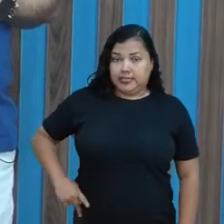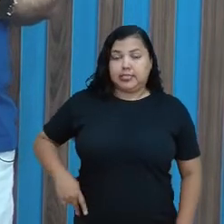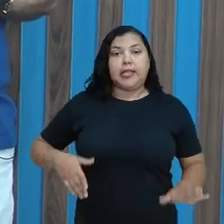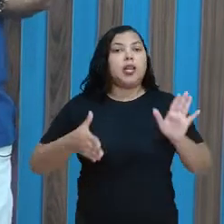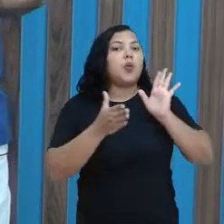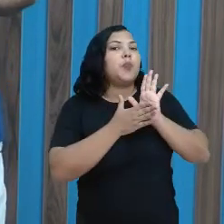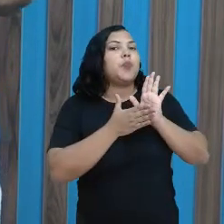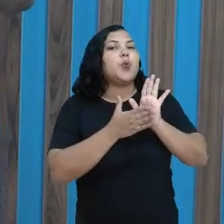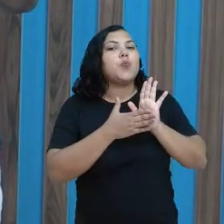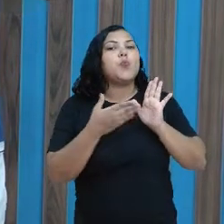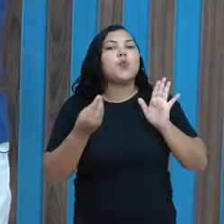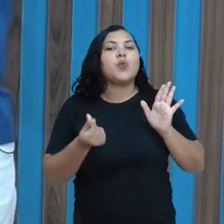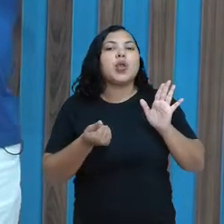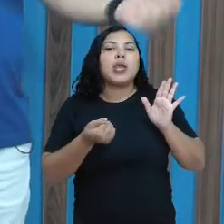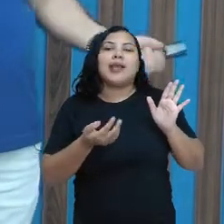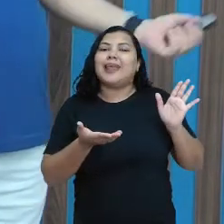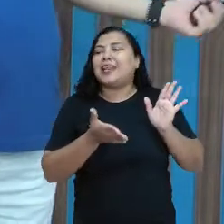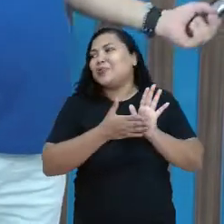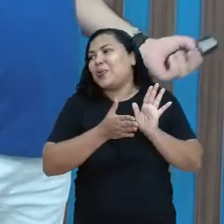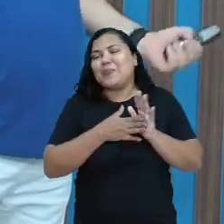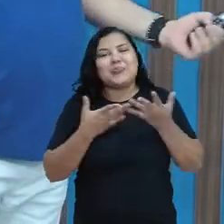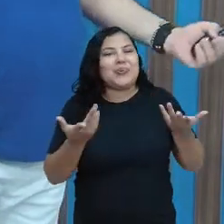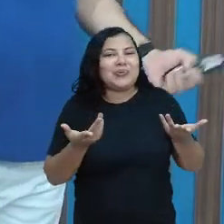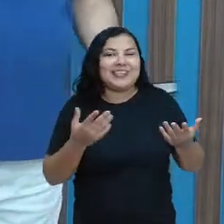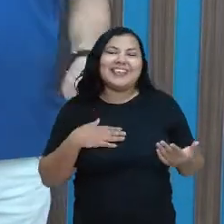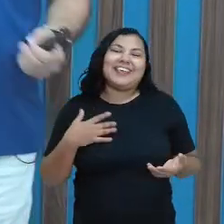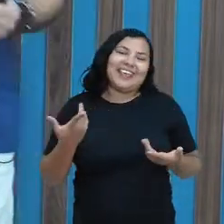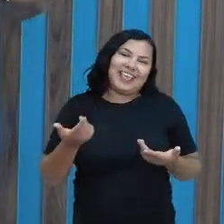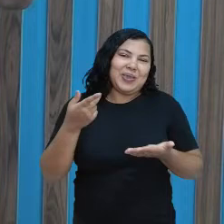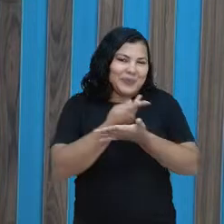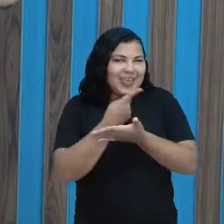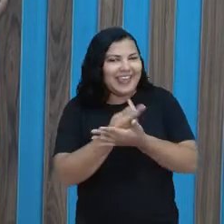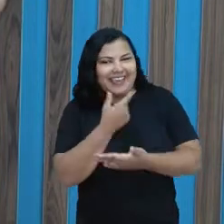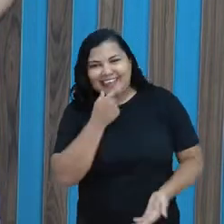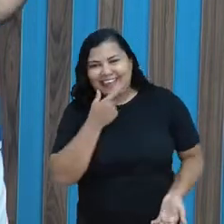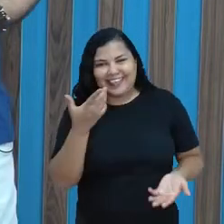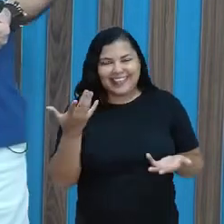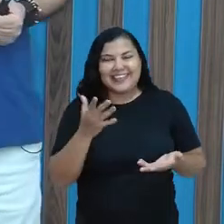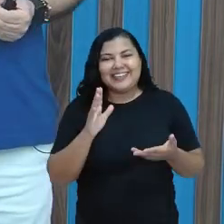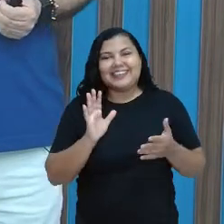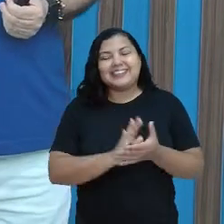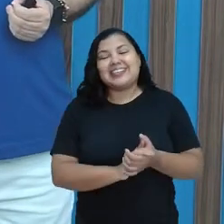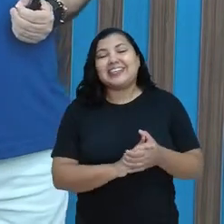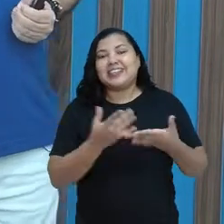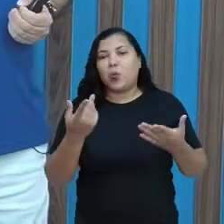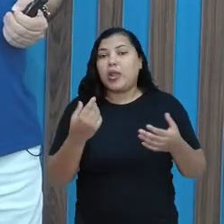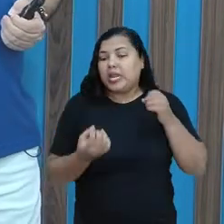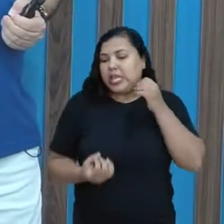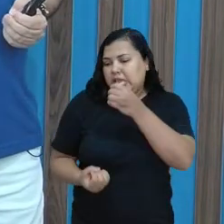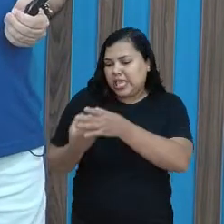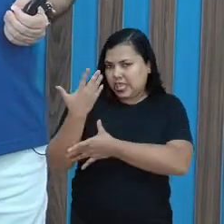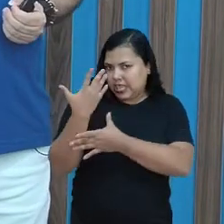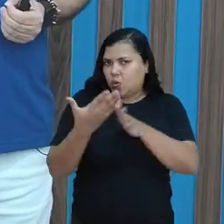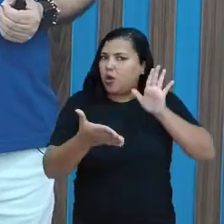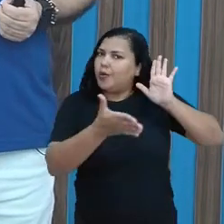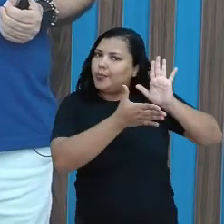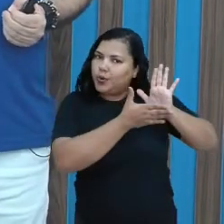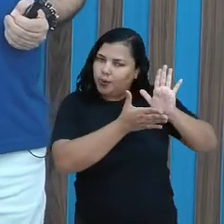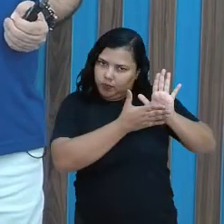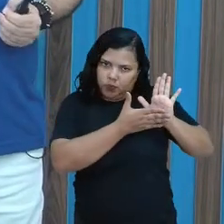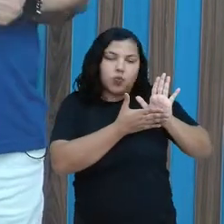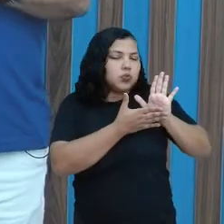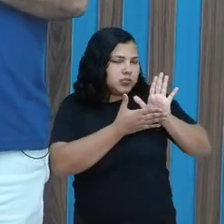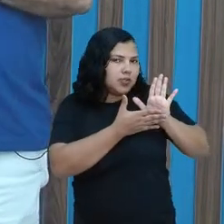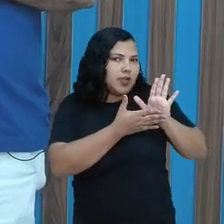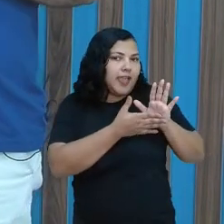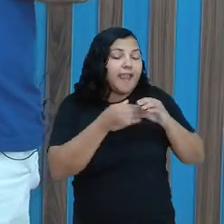né, uma proposta, vai ver que é natural, né? Então, ele elabora uma proposta,